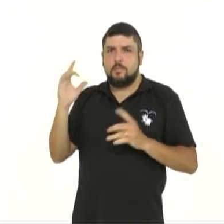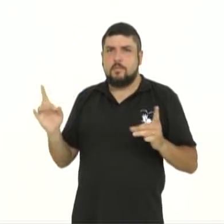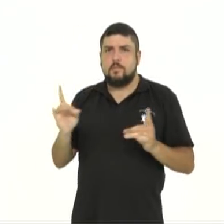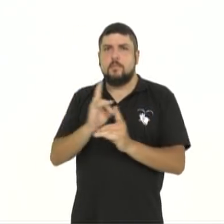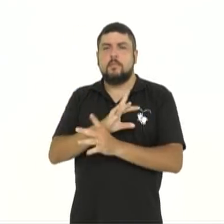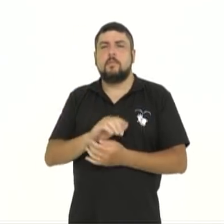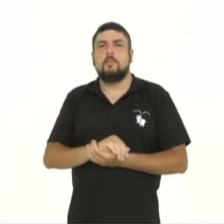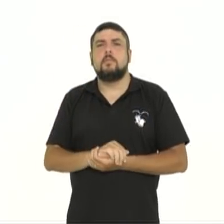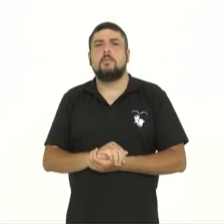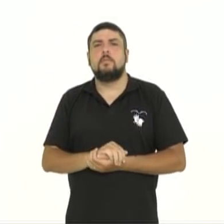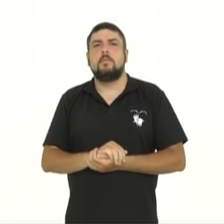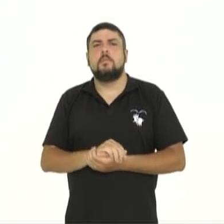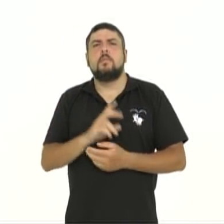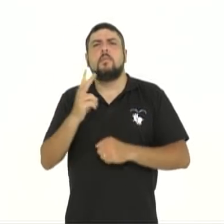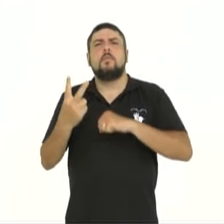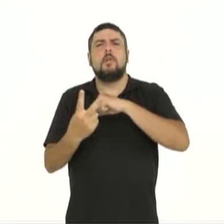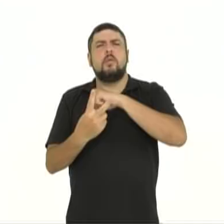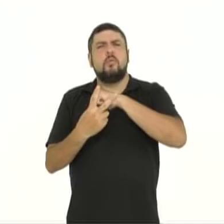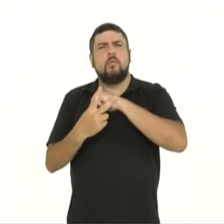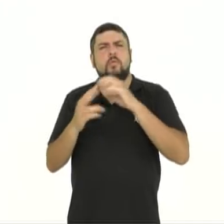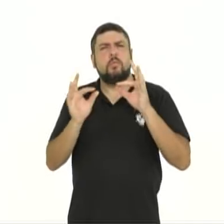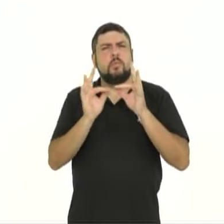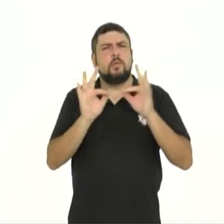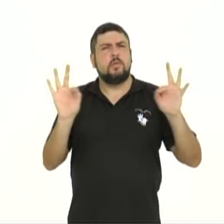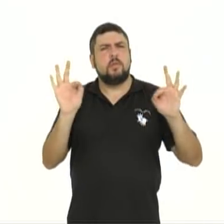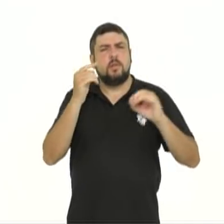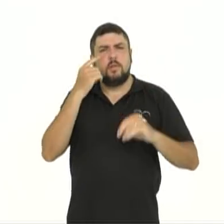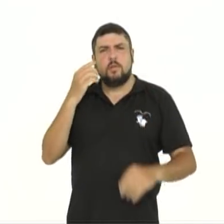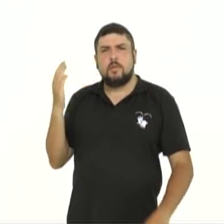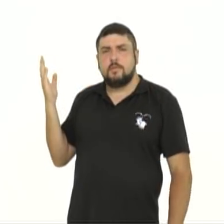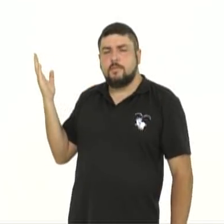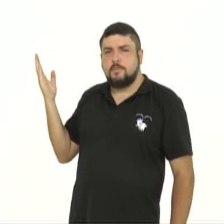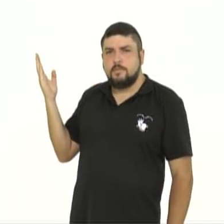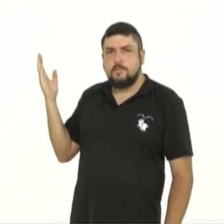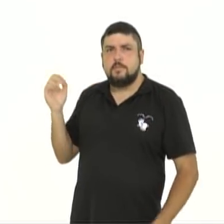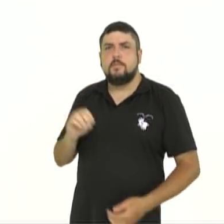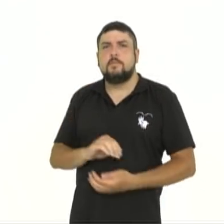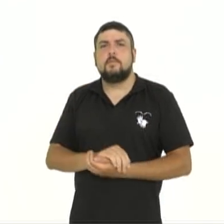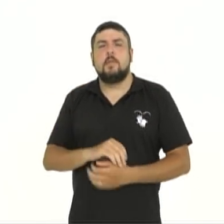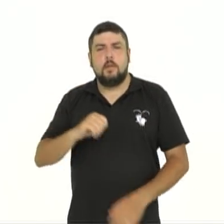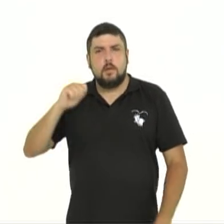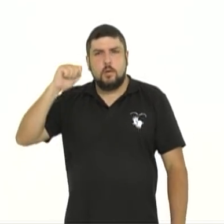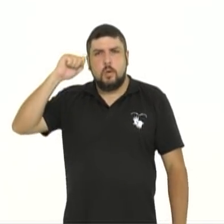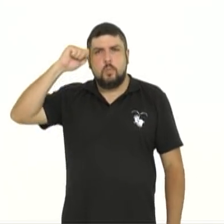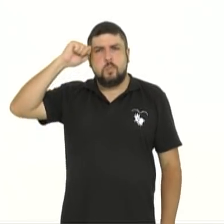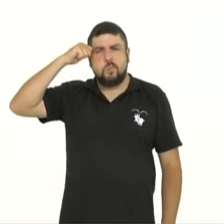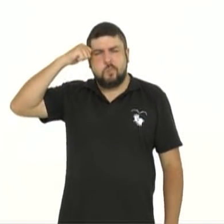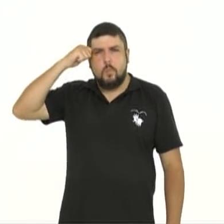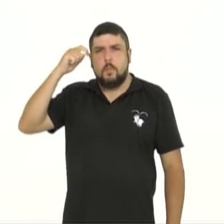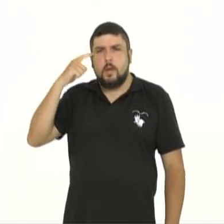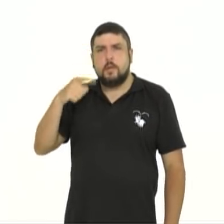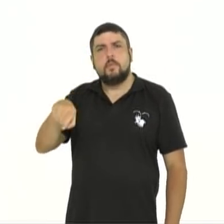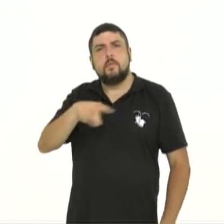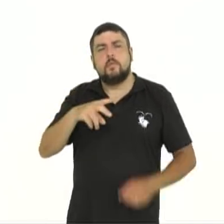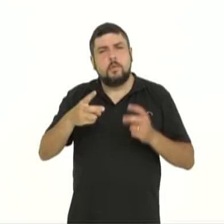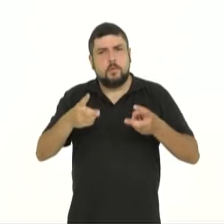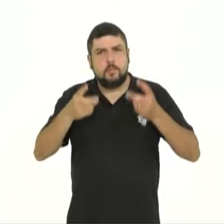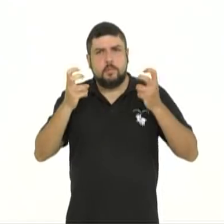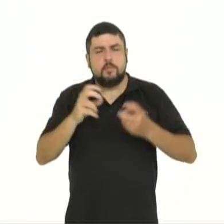Quais são os verbos que nós temos aqui, né? A gente deixou ali em negrito para vocês perceberem,